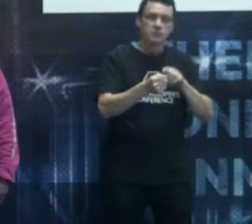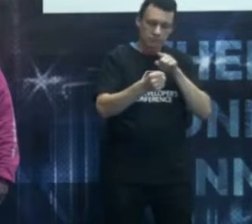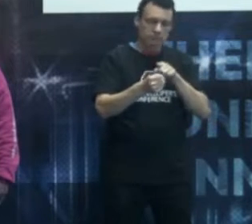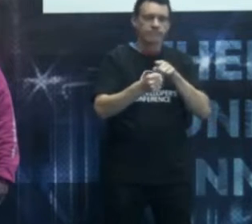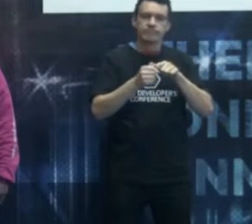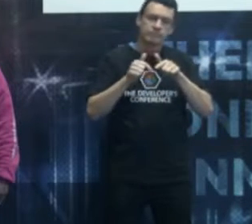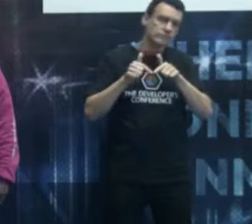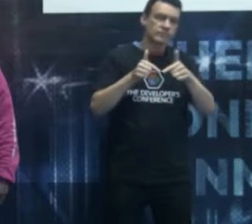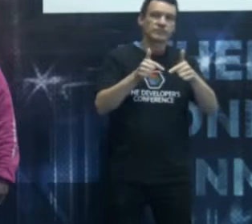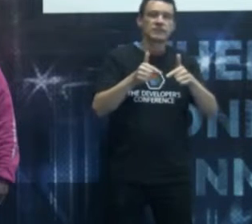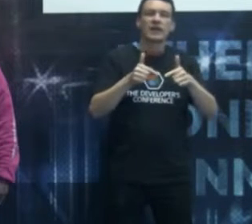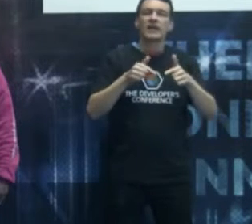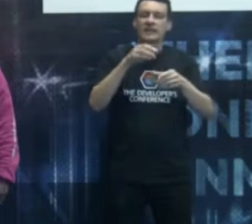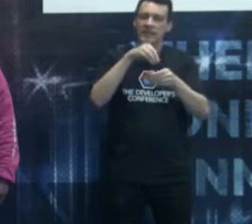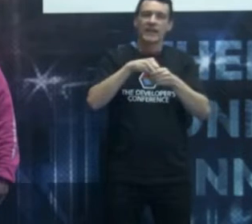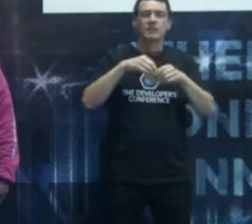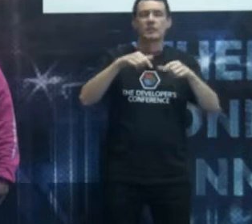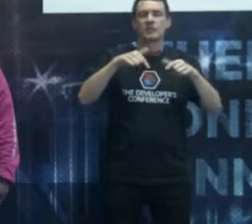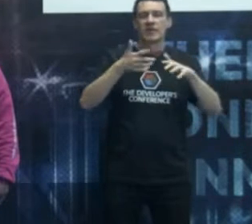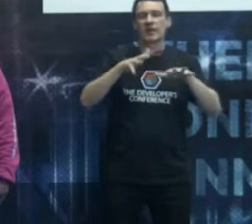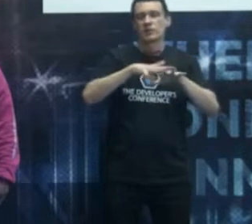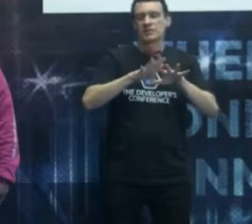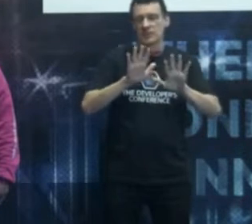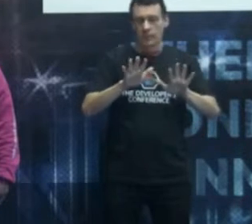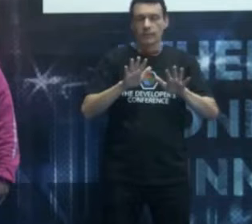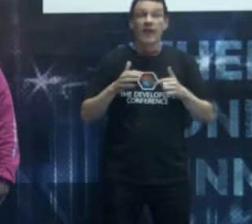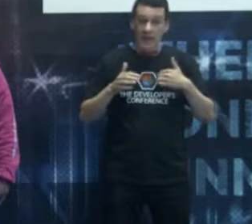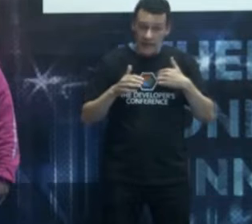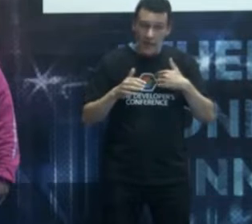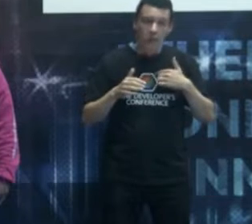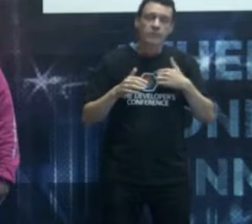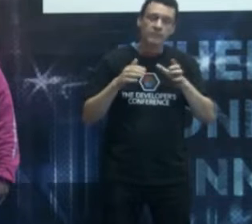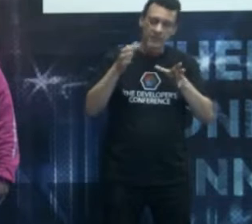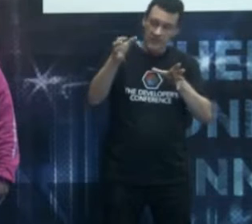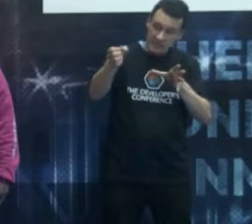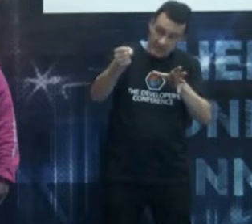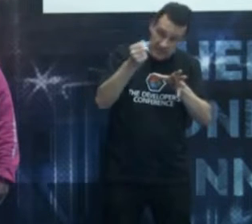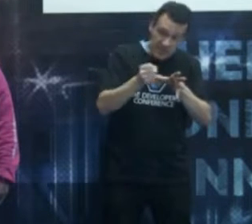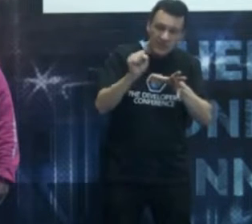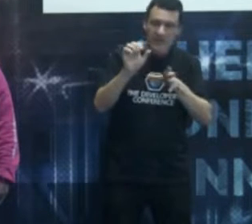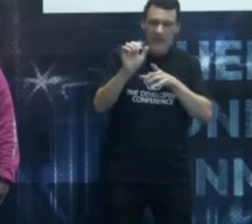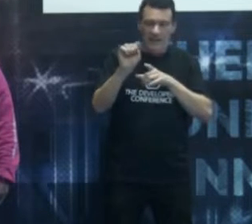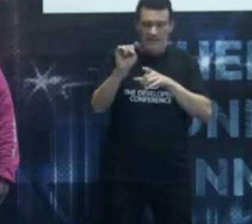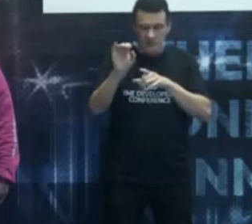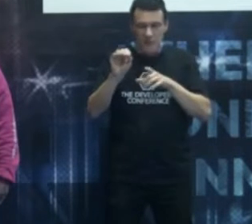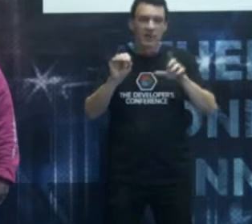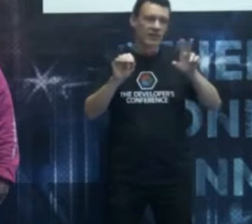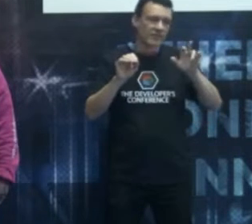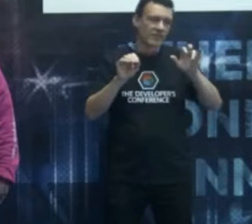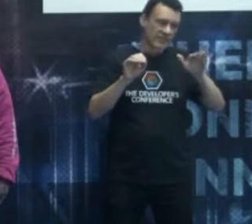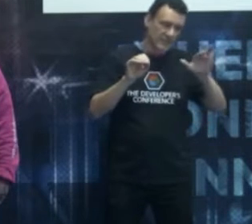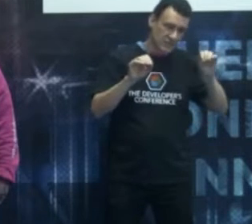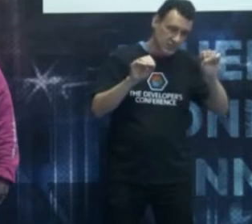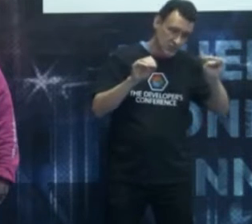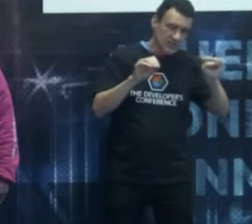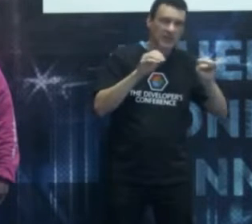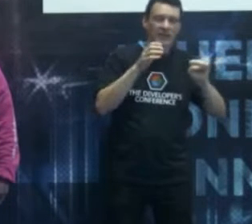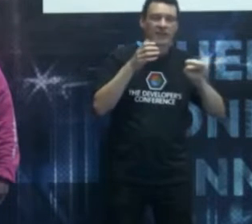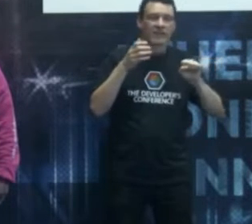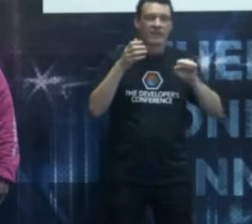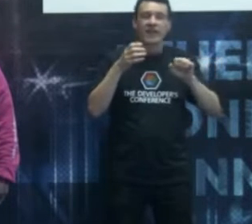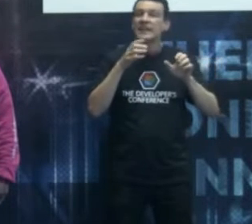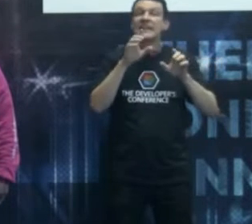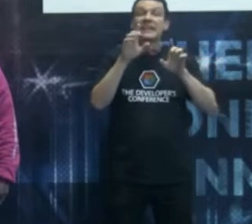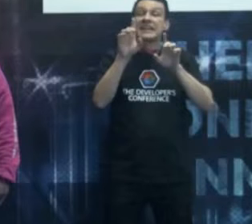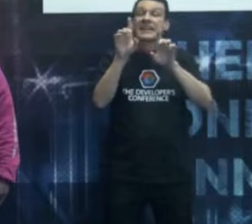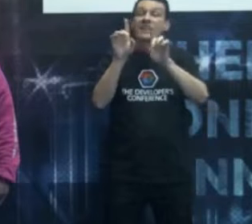e a gente inclui o indivíduo. Eu incluo o Cássio, eu incluo o Vinícius, eu incluo o Álvaro, eu não incluo a deficiência, incluo a